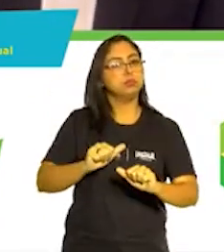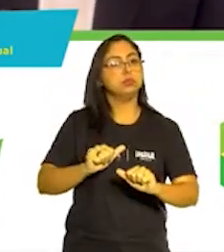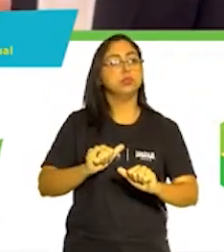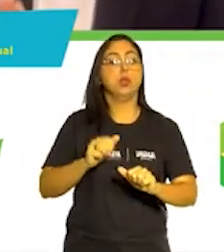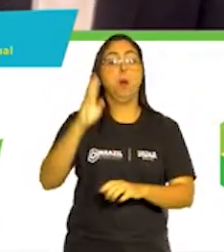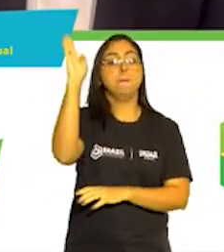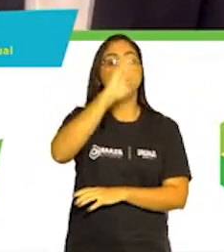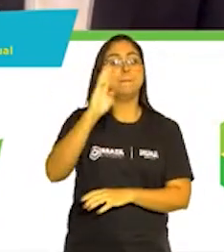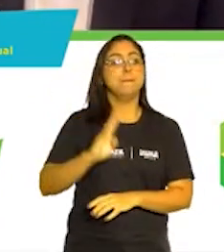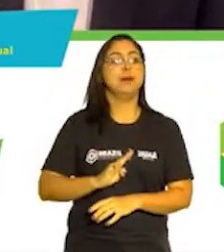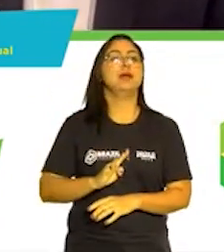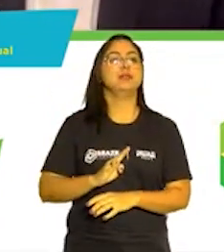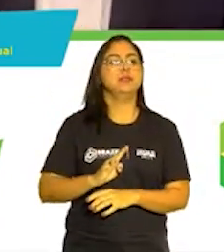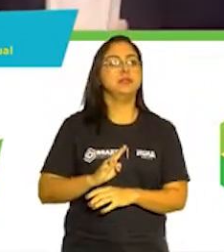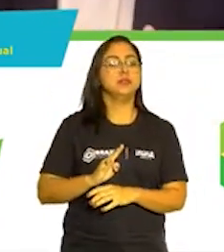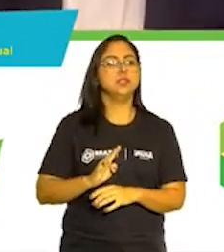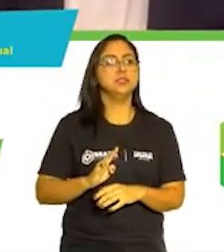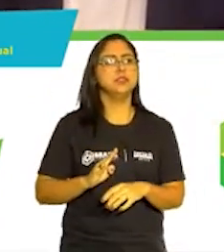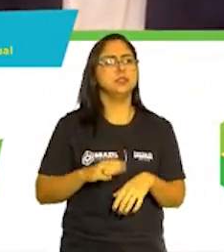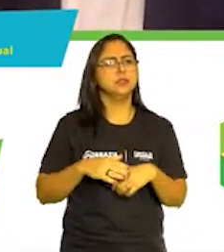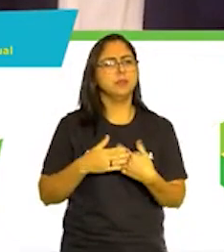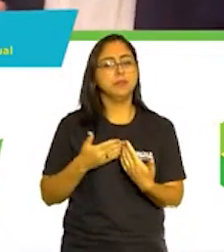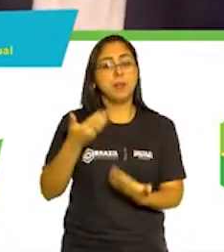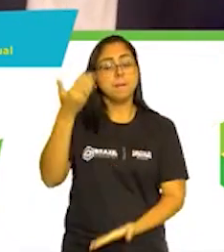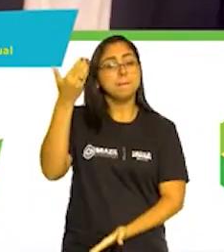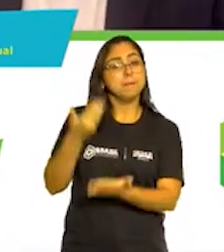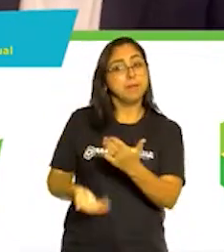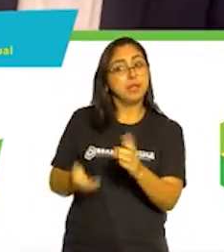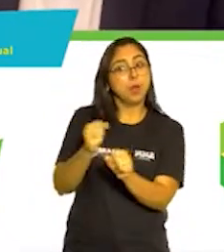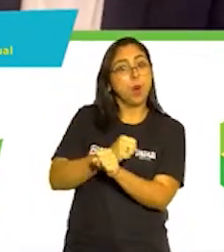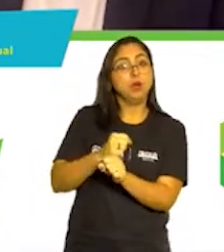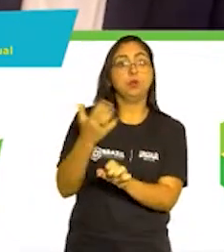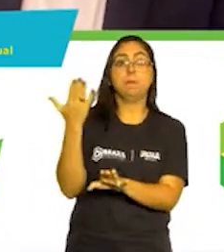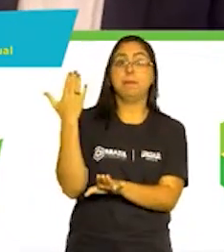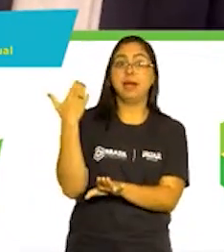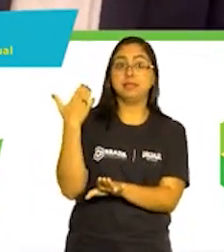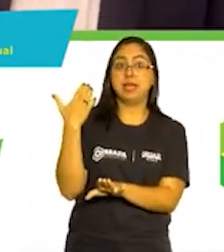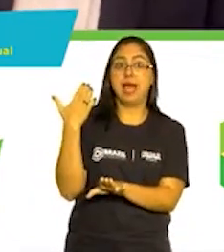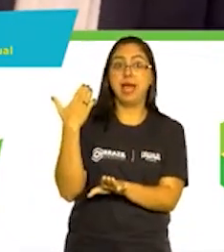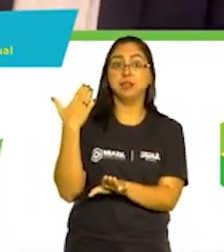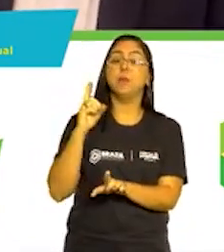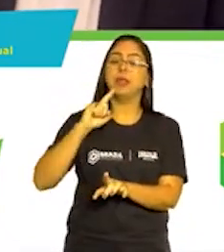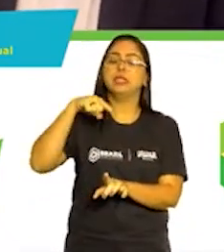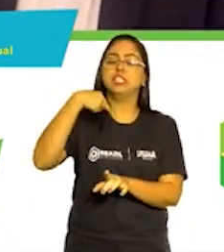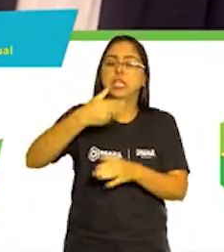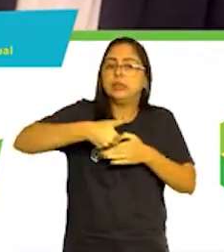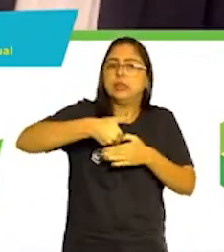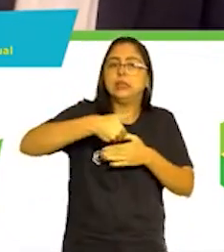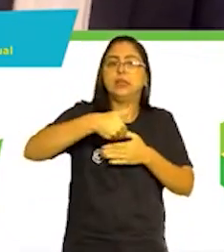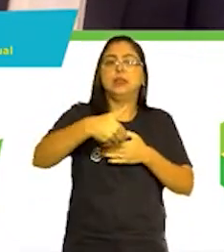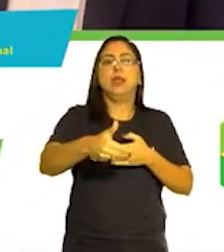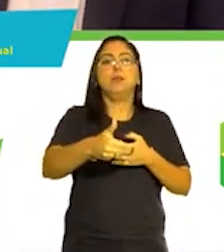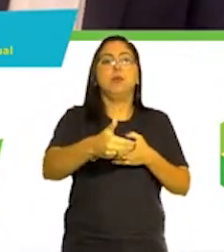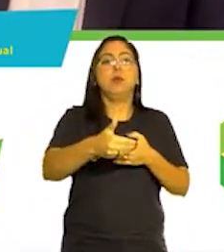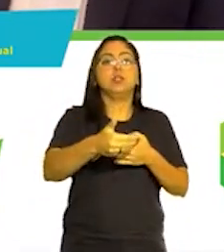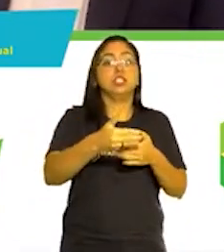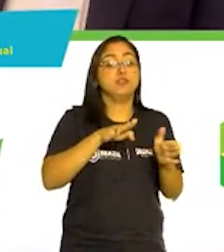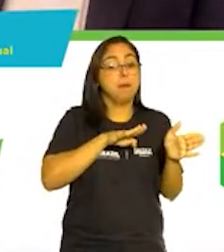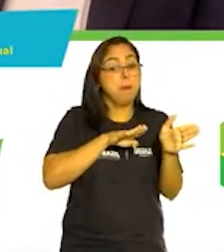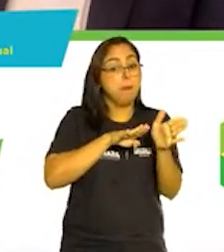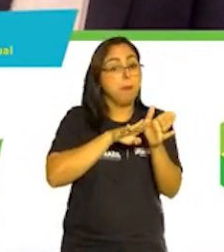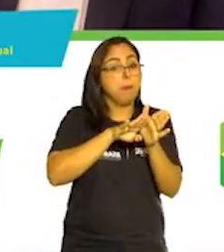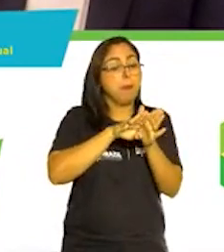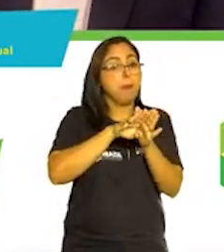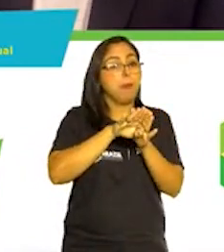isso. Mas vai precisar recuperar o que perdeu no ano passado e pelo menos mais 80, 100 bilhões de reais. Como é que a gente consegue